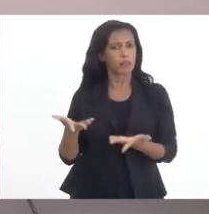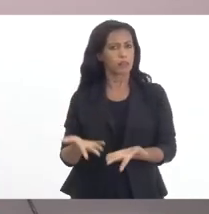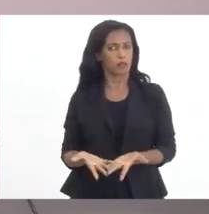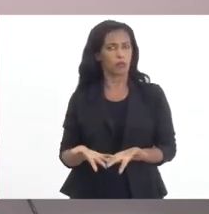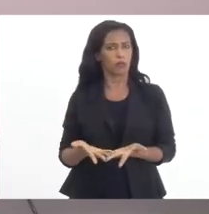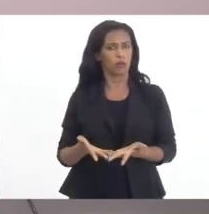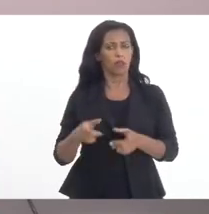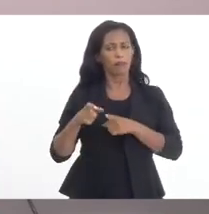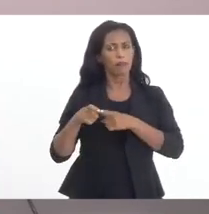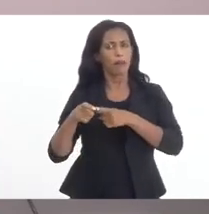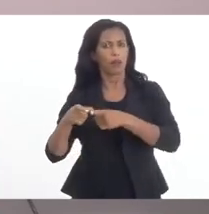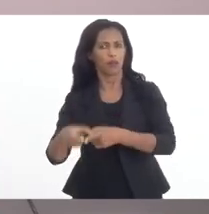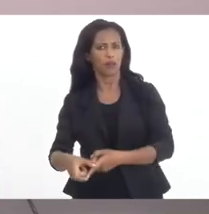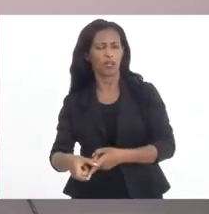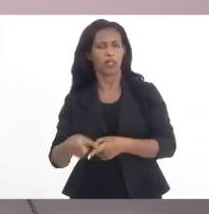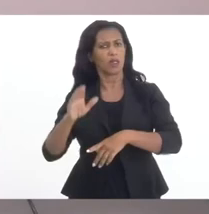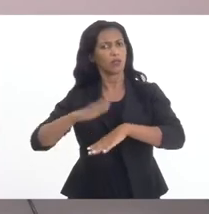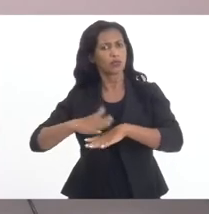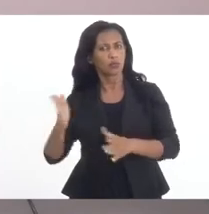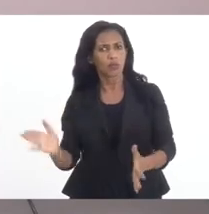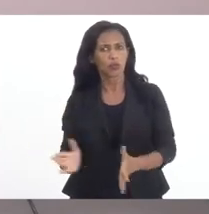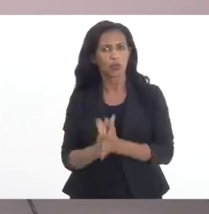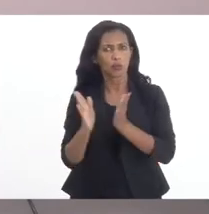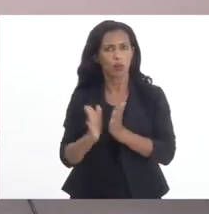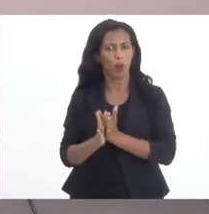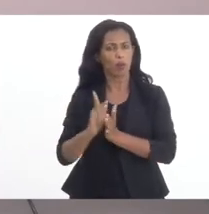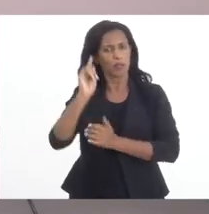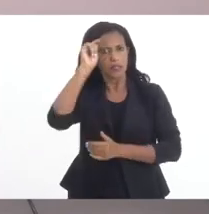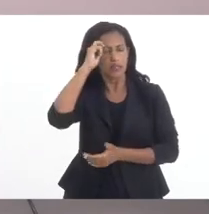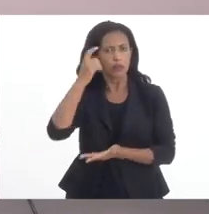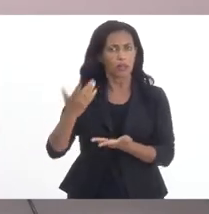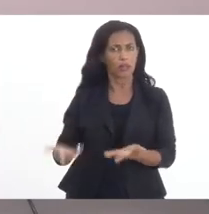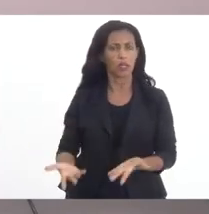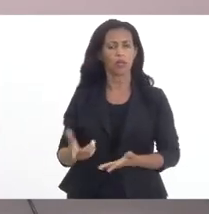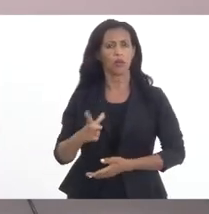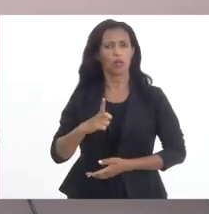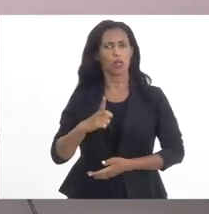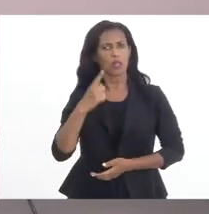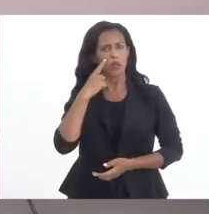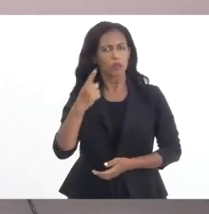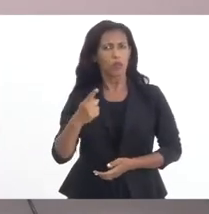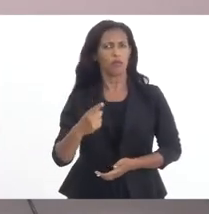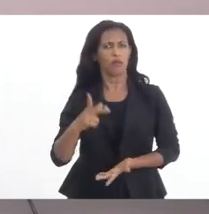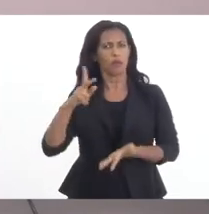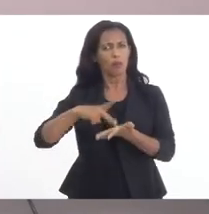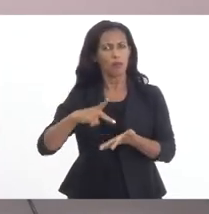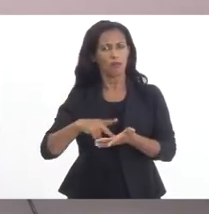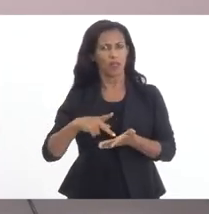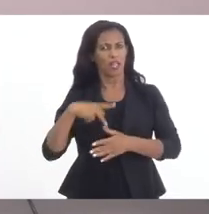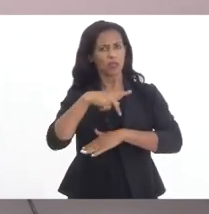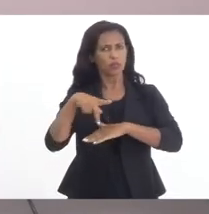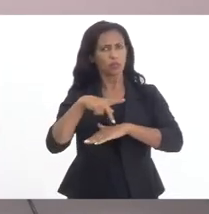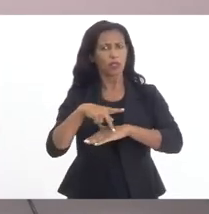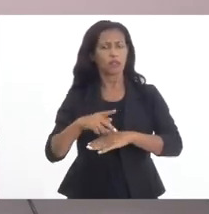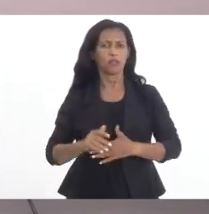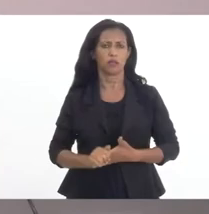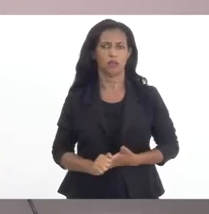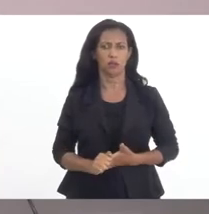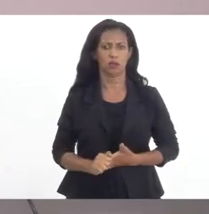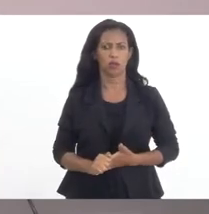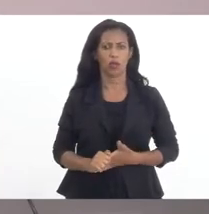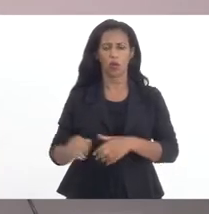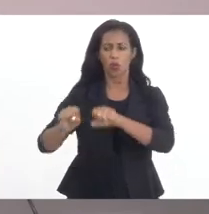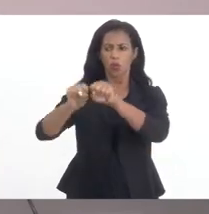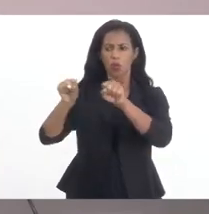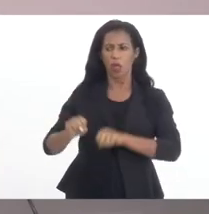da periferia, dos mais pobres, que na sua maioria são negros, e temos que encarar isso que é uma realidade no nosso país. O sistema